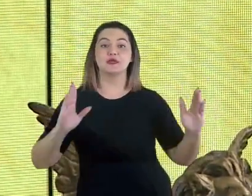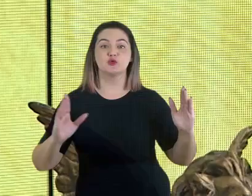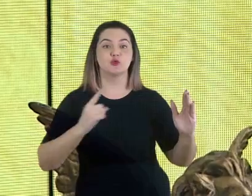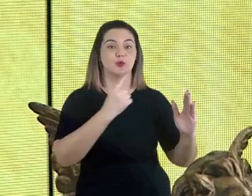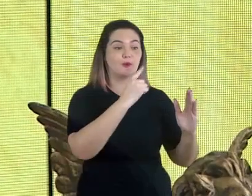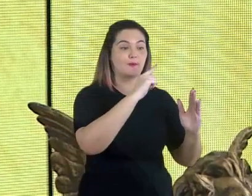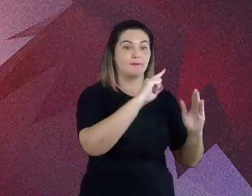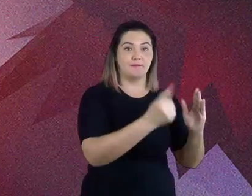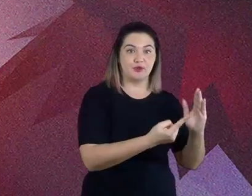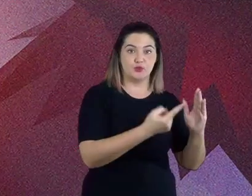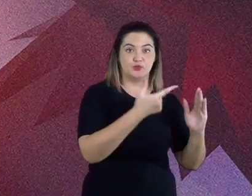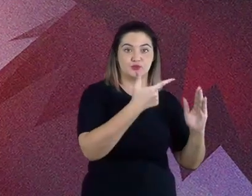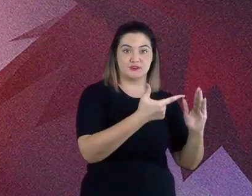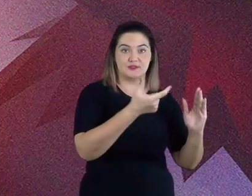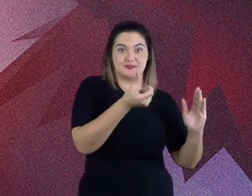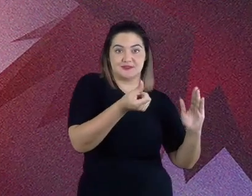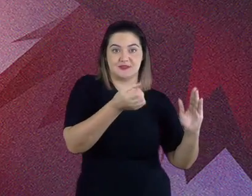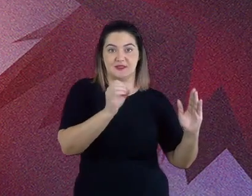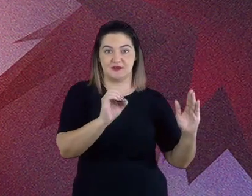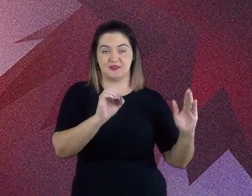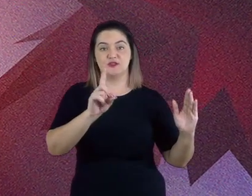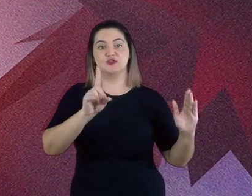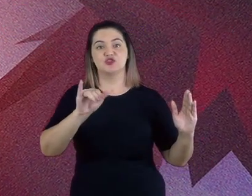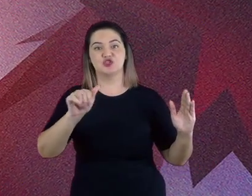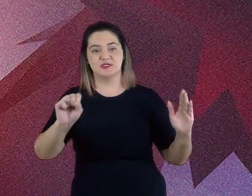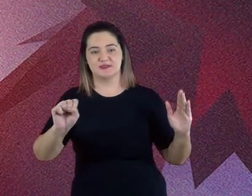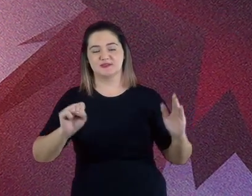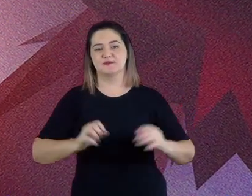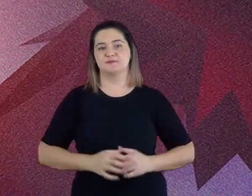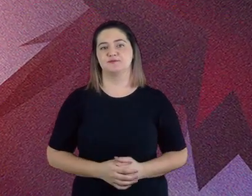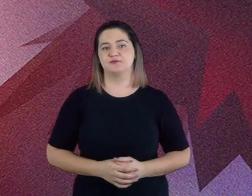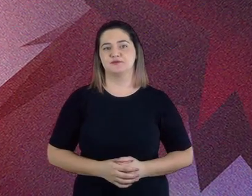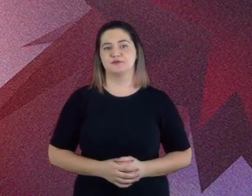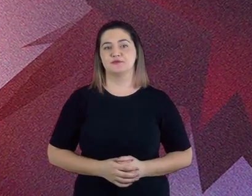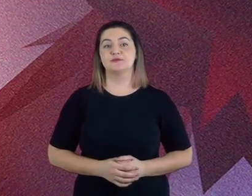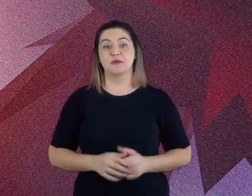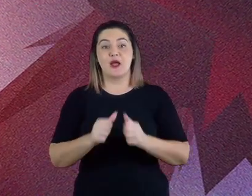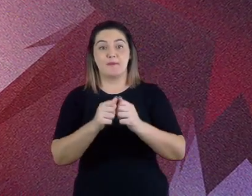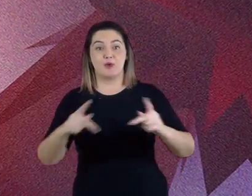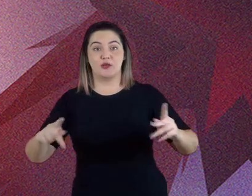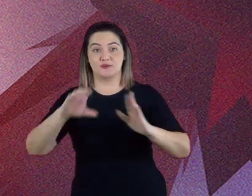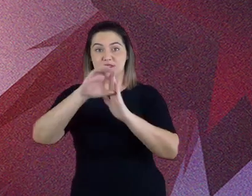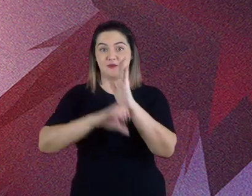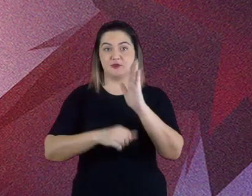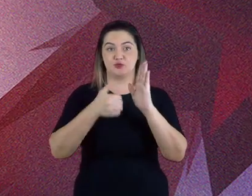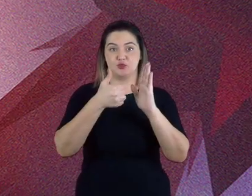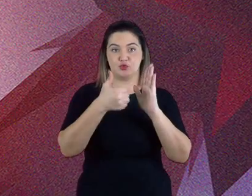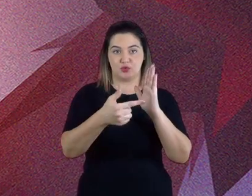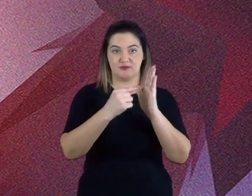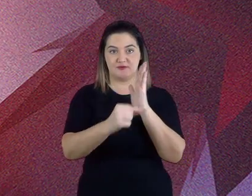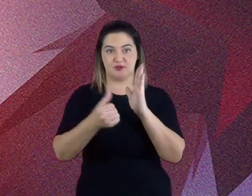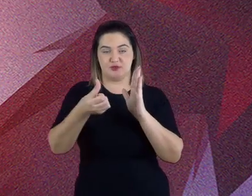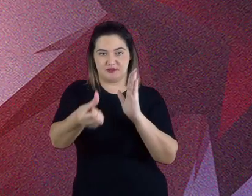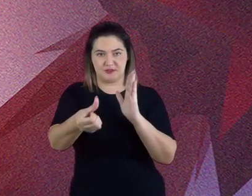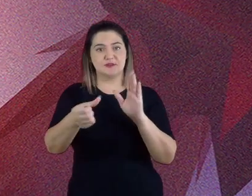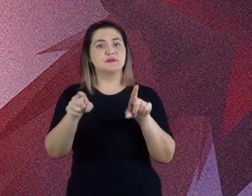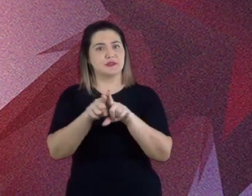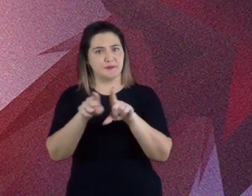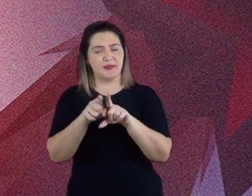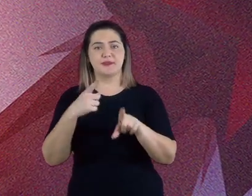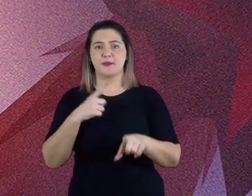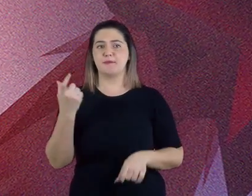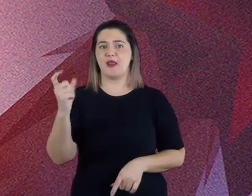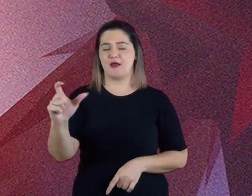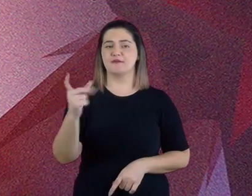1260 dias. Esta mesma expressão aparece em Apocalipse capítulo 12, verso 6, onde é dito que a mulher, isto